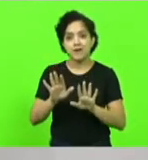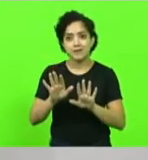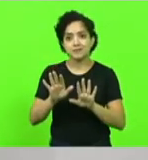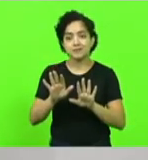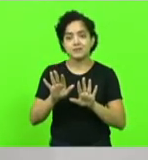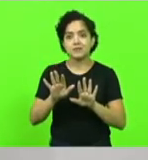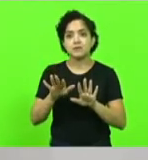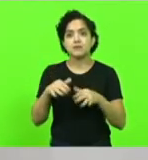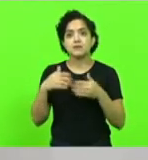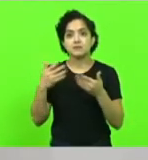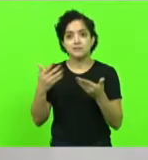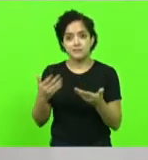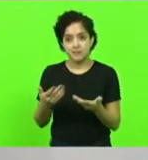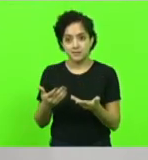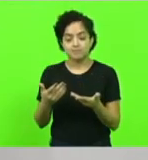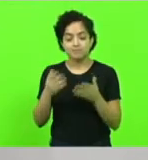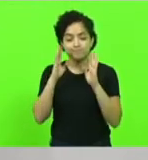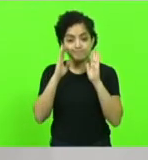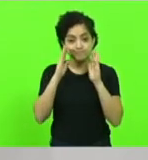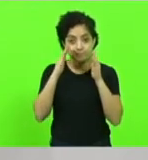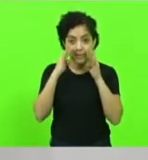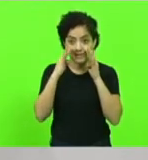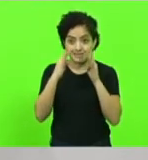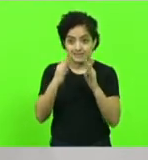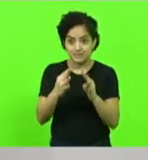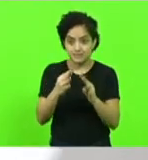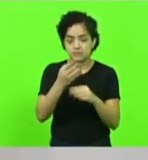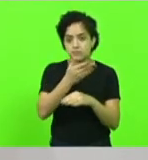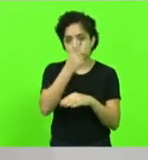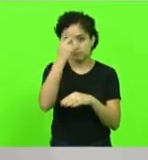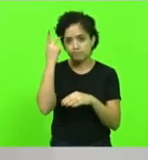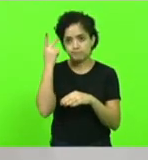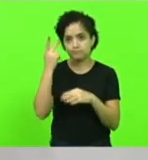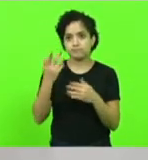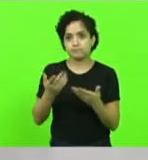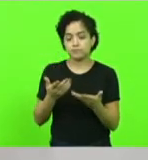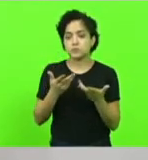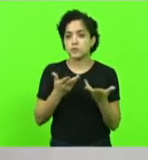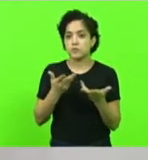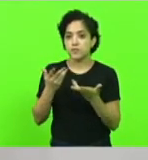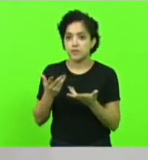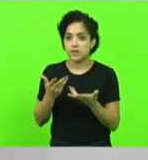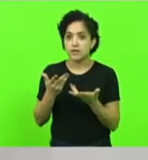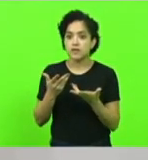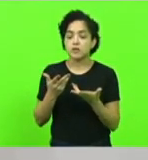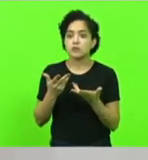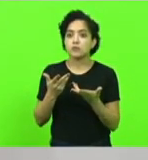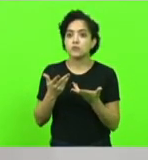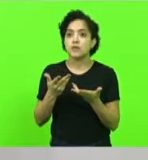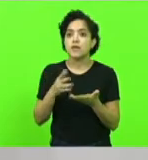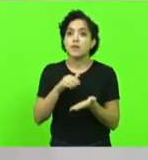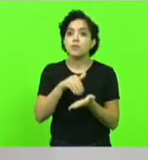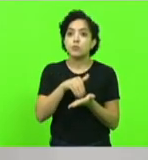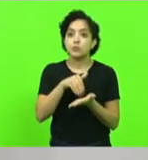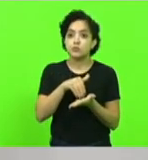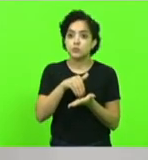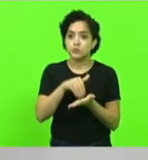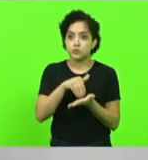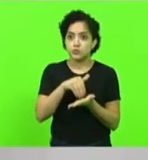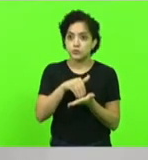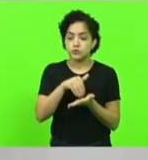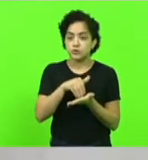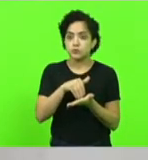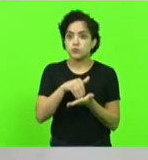jamais deixar de ter uma atenção especial às pessoas. Eu quero também, senhor presidente, por último, dizer que a Porta na